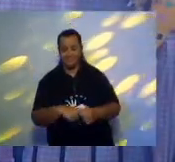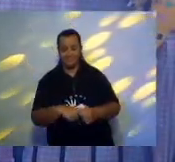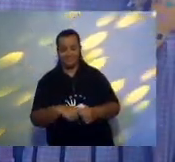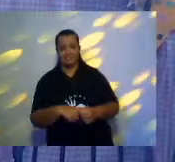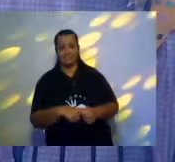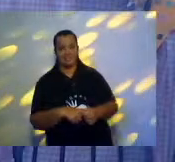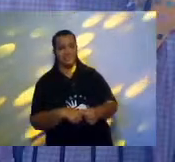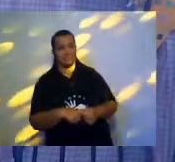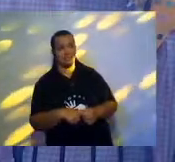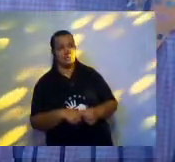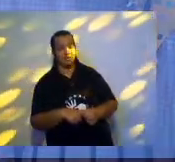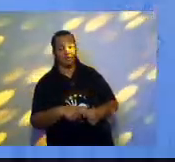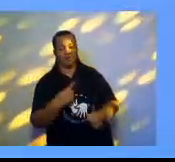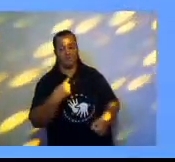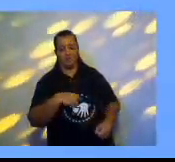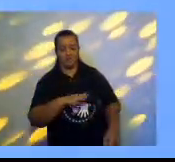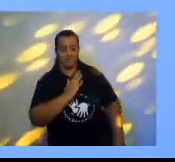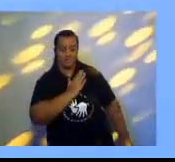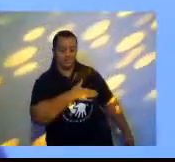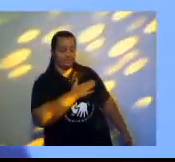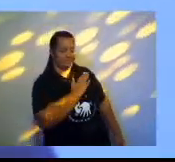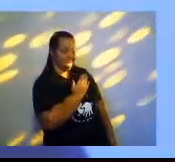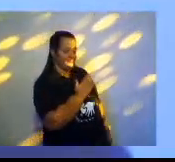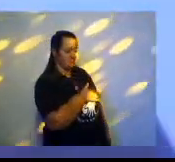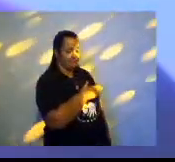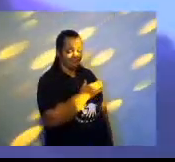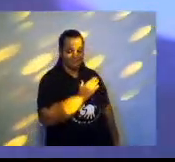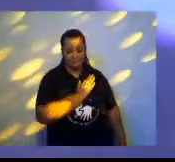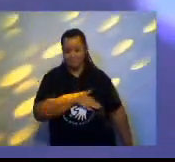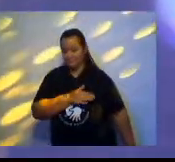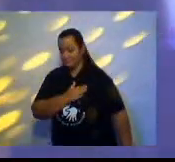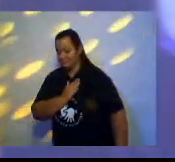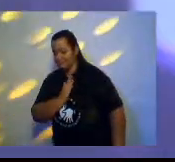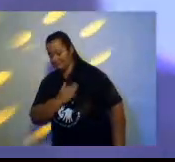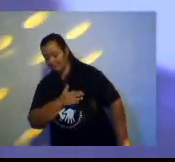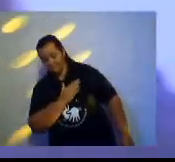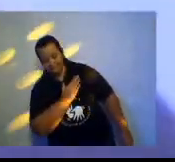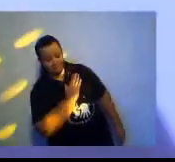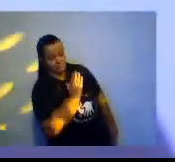voltar, perdoe o meu coração.